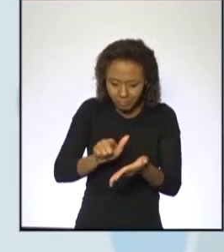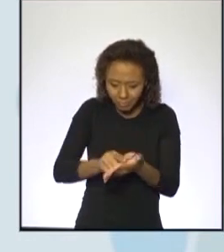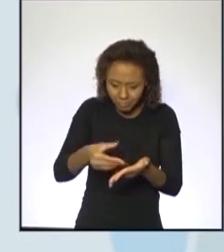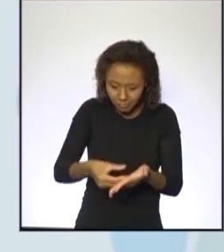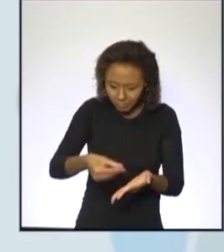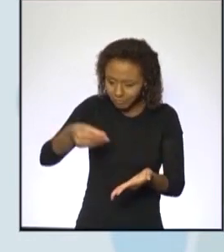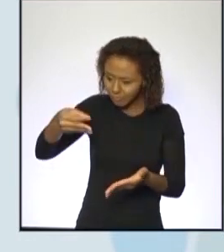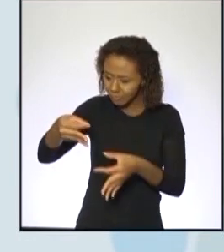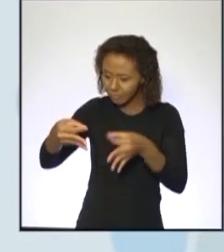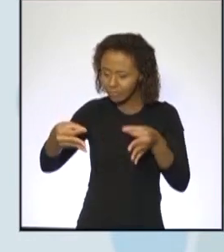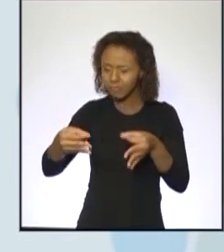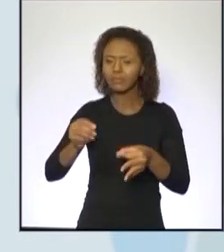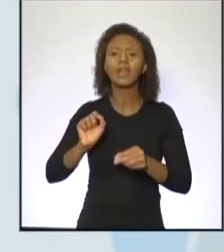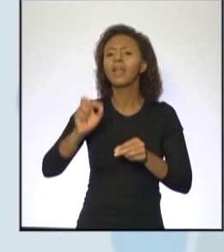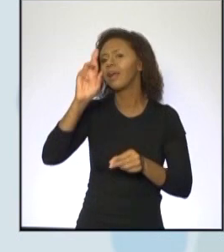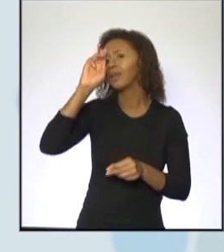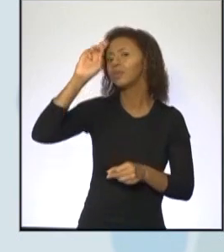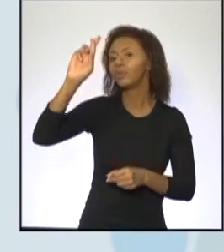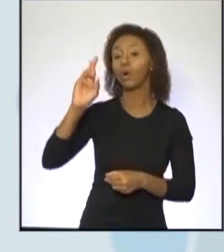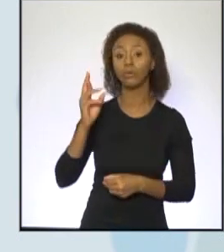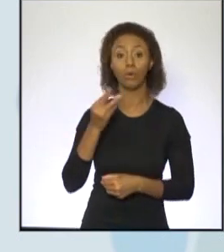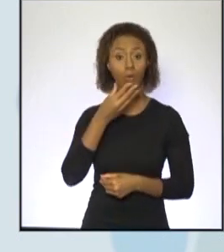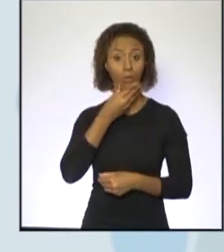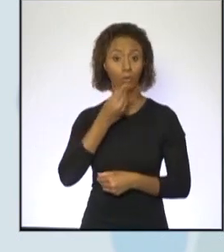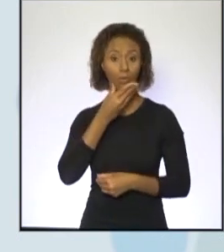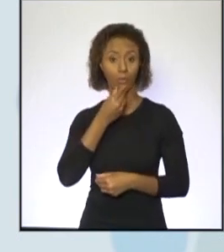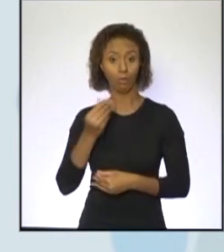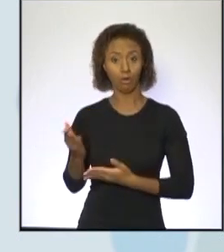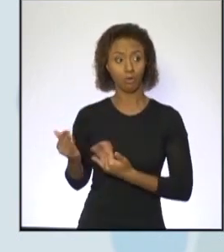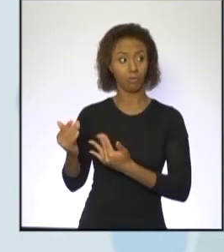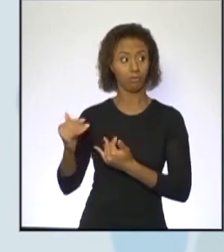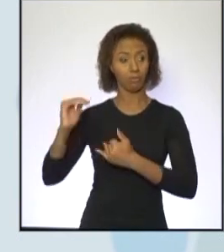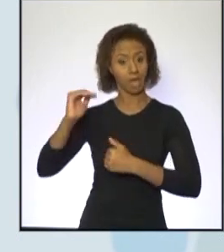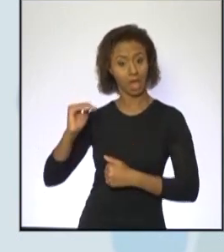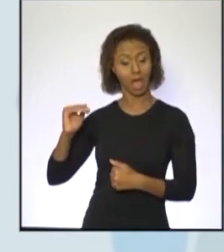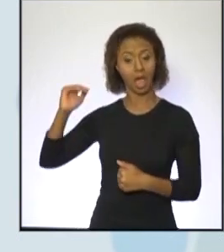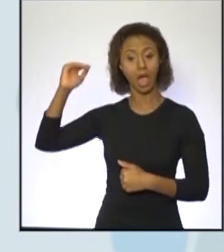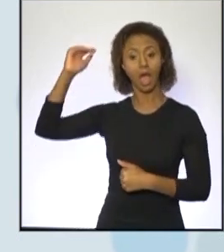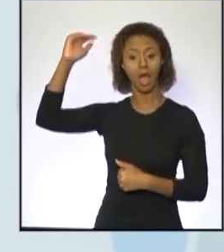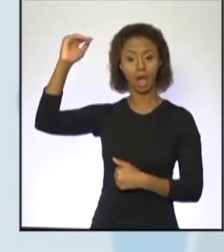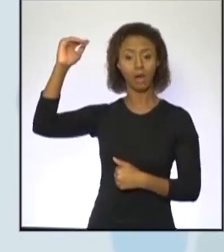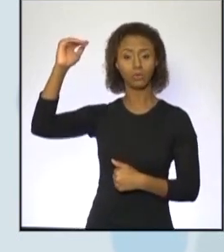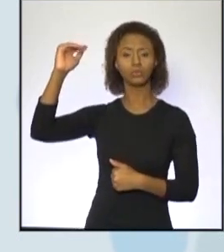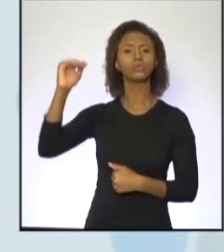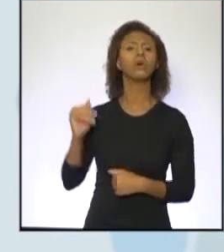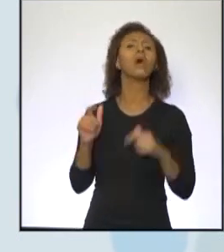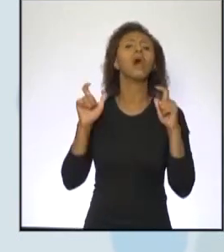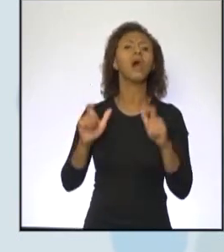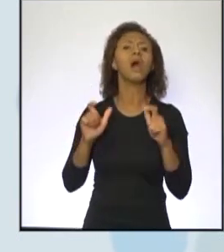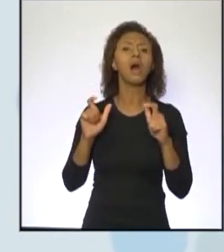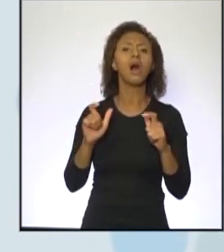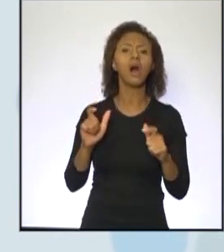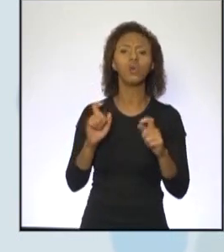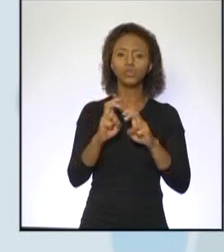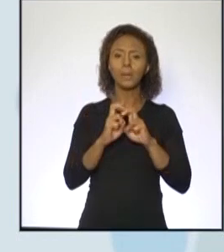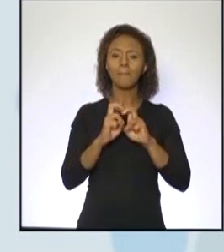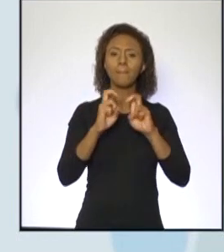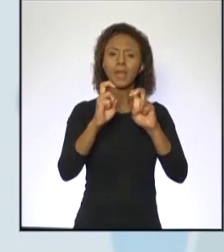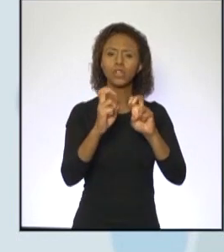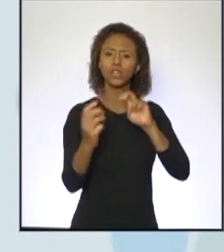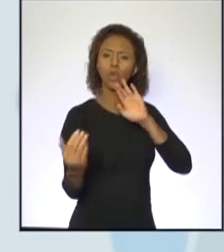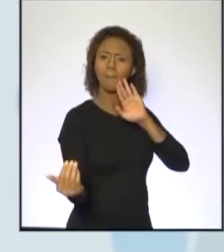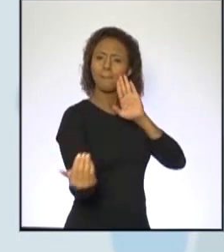um rapaz alto, um dos muitos passageiros em pé no antepenúltimo vagão. O balbucio saía